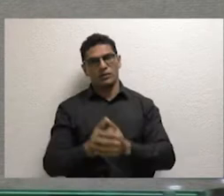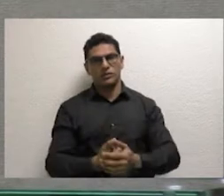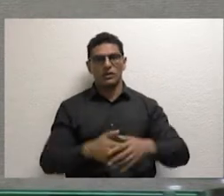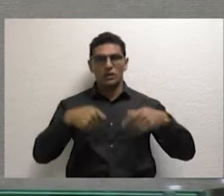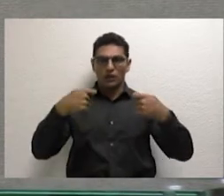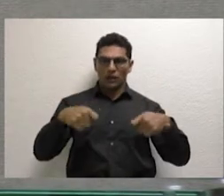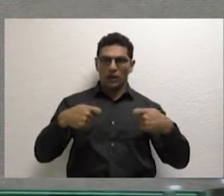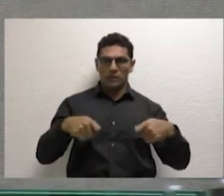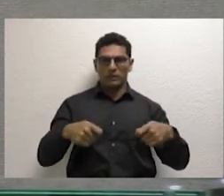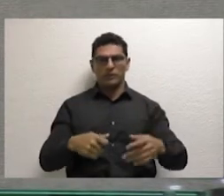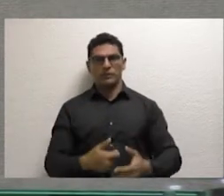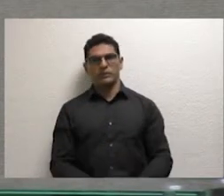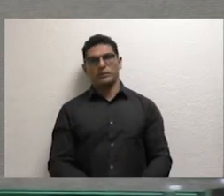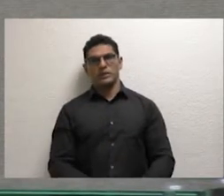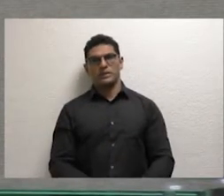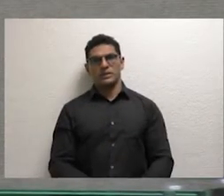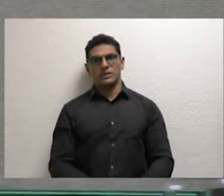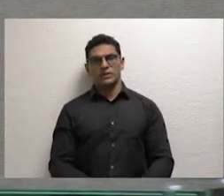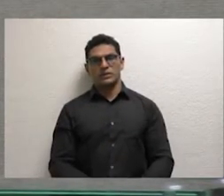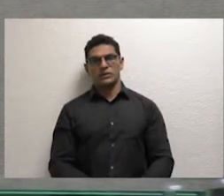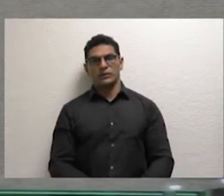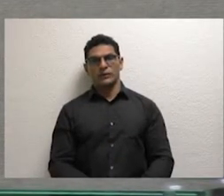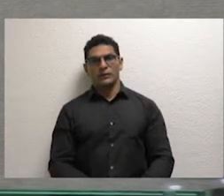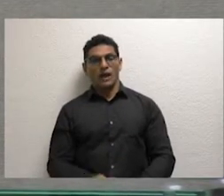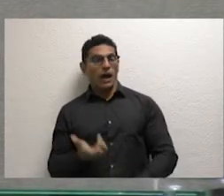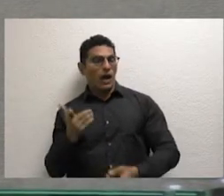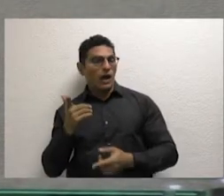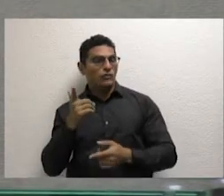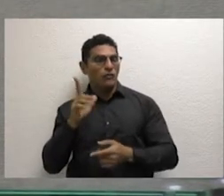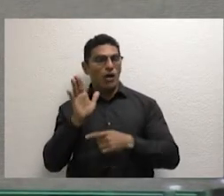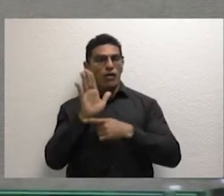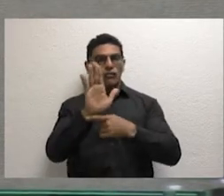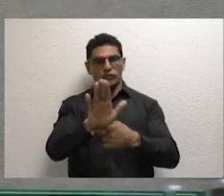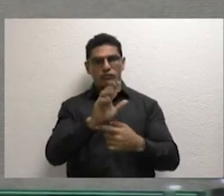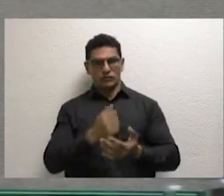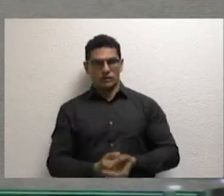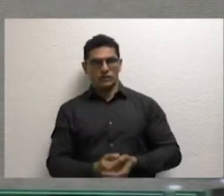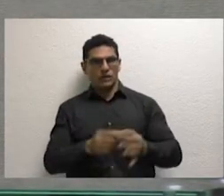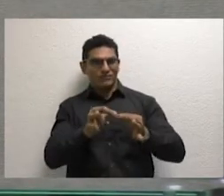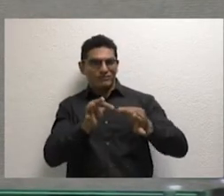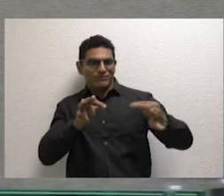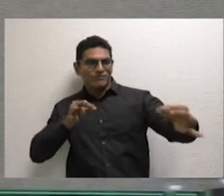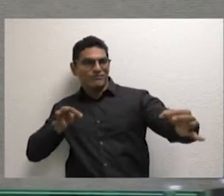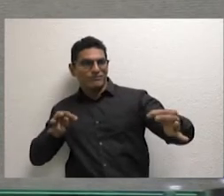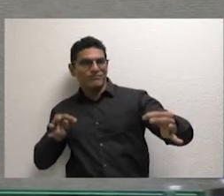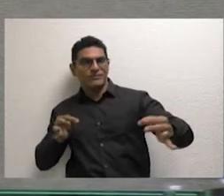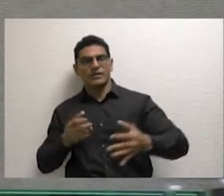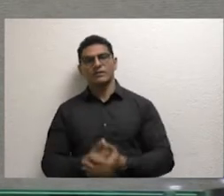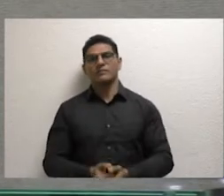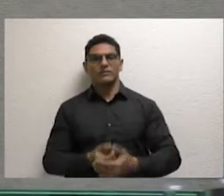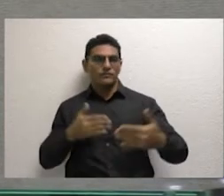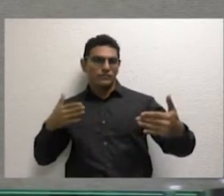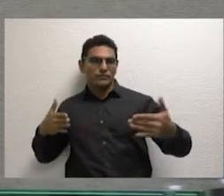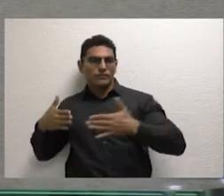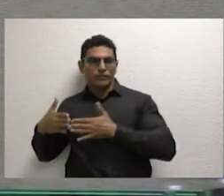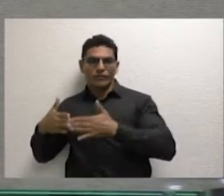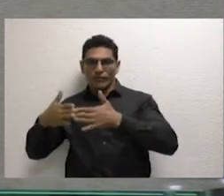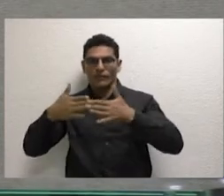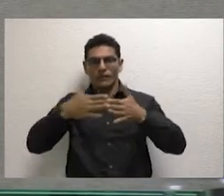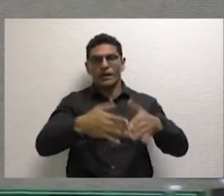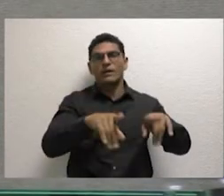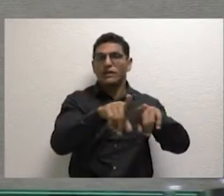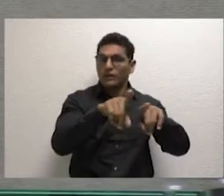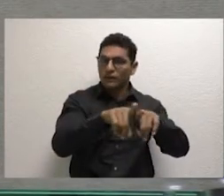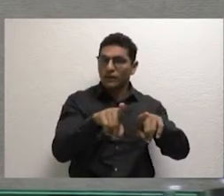que se veja essa questão do auxílio localidade assim como nós conseguimos ver no ano passado esse auxílio de deslocamento também dos policiais